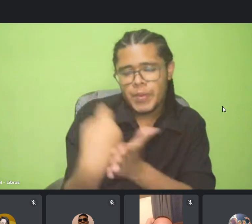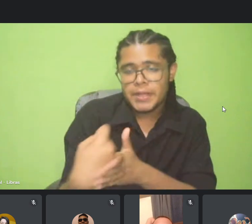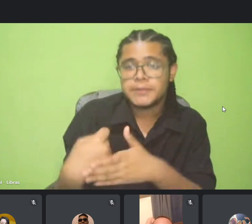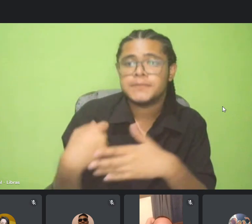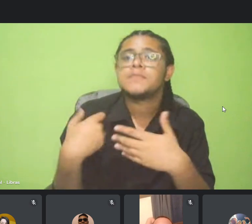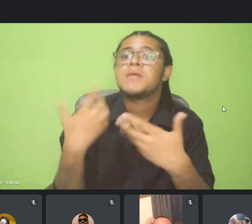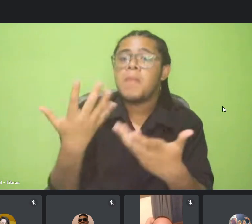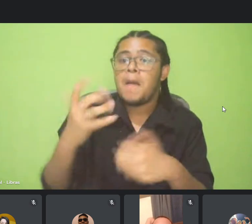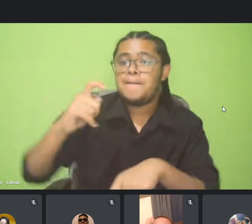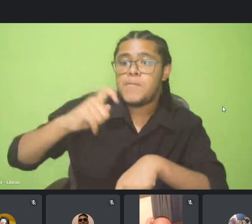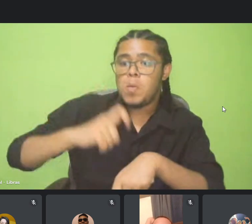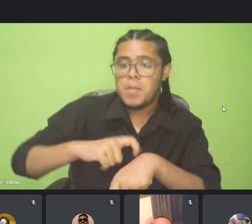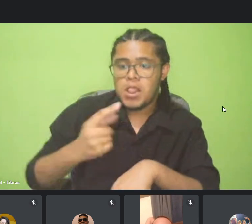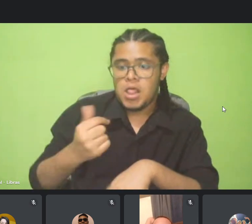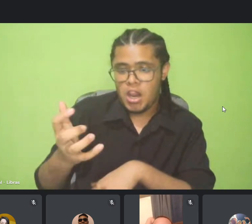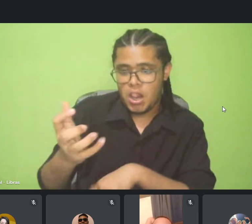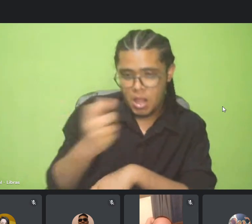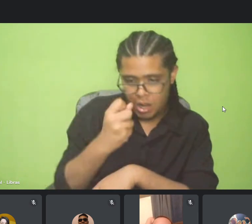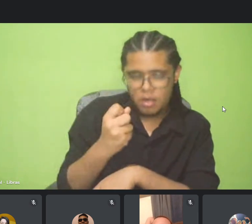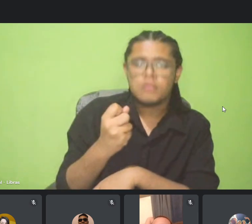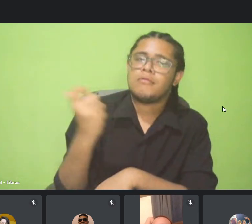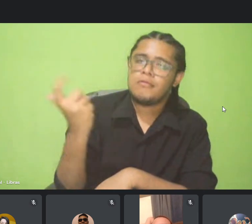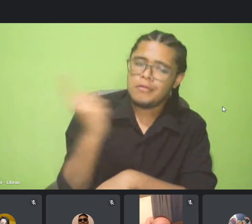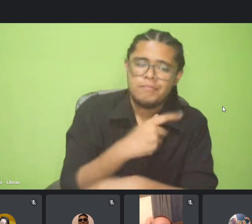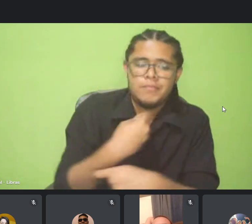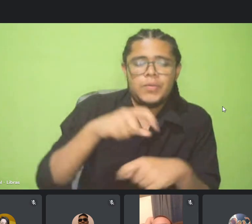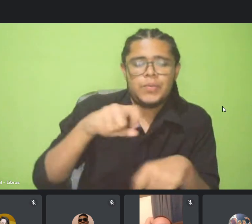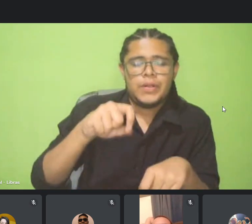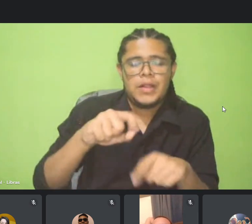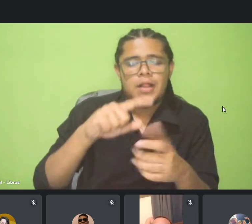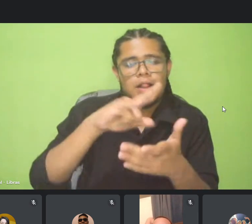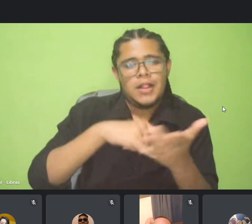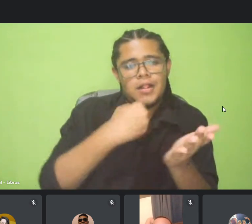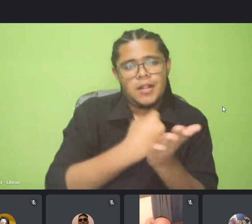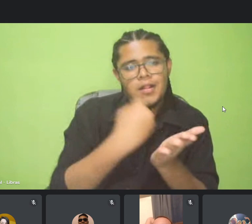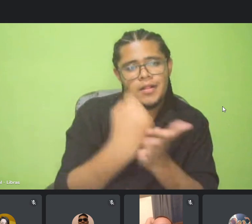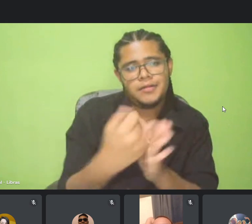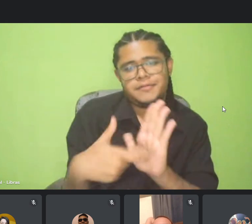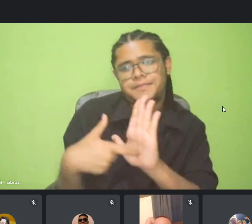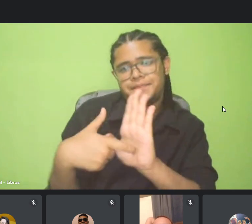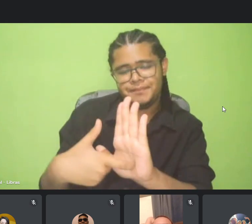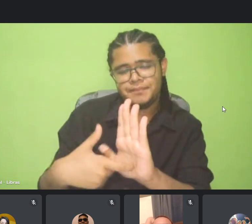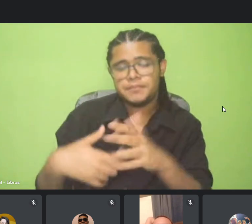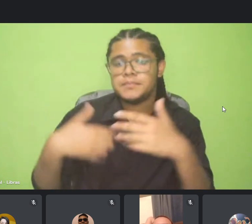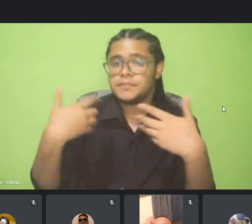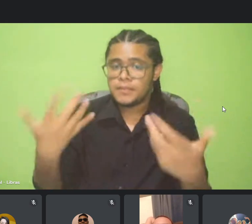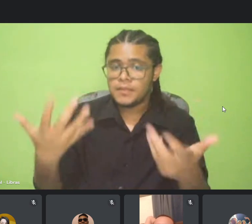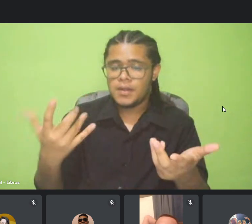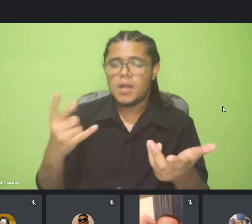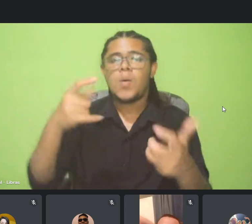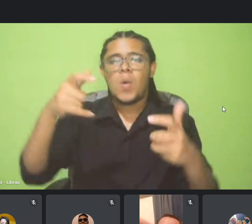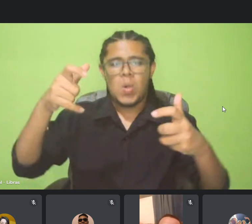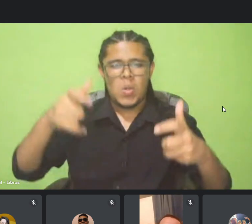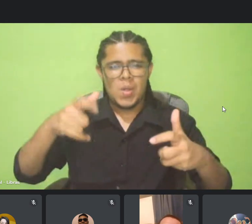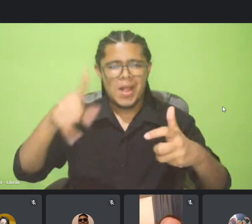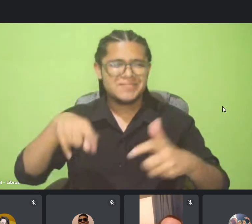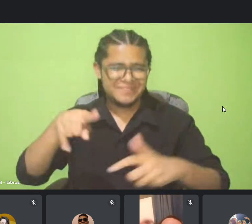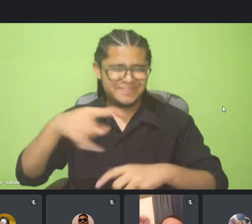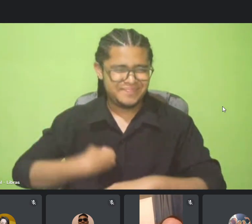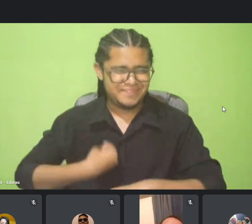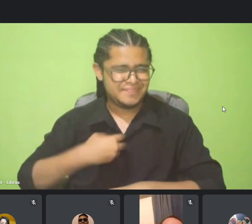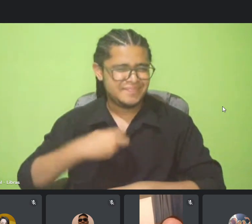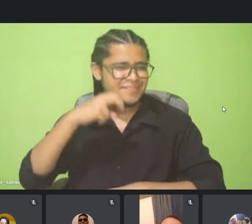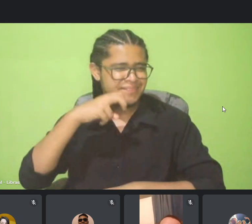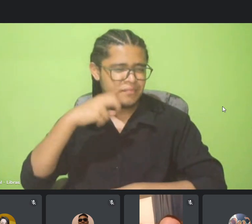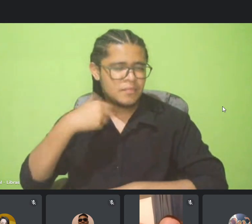e uma outra coisa importante, tu que está em Natal, lá no Complexo Cultural da Rampa, ali em Santos Reis, do ladinho do